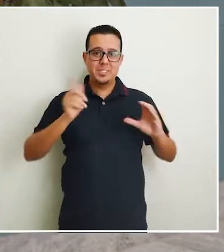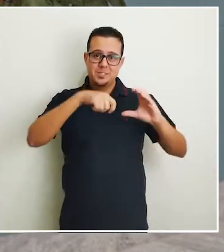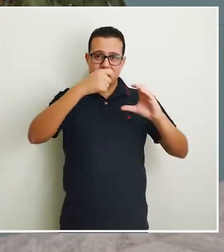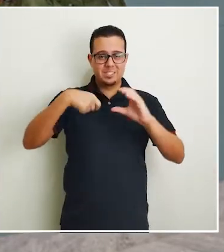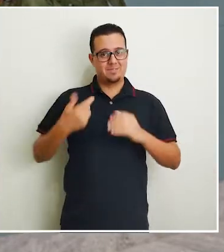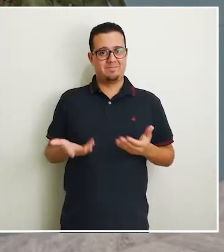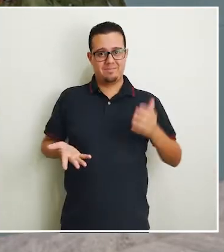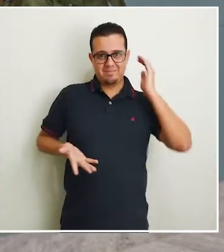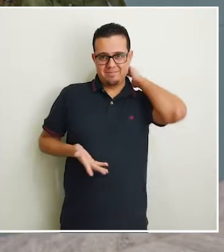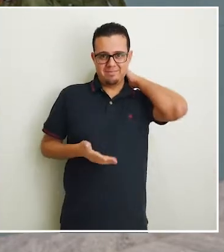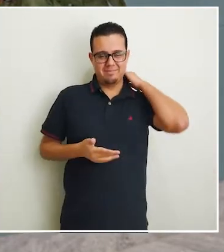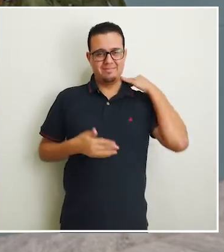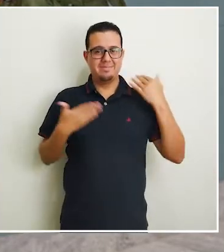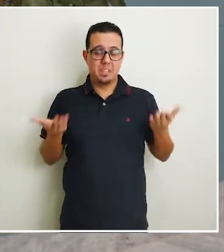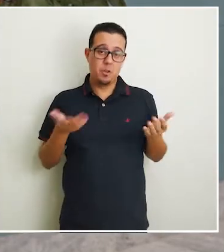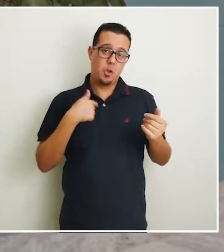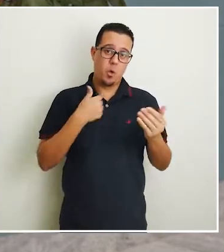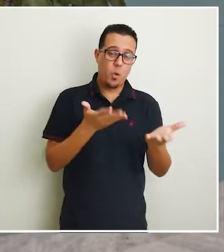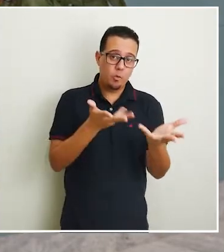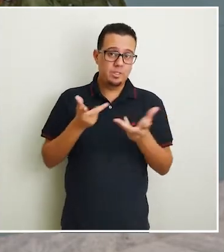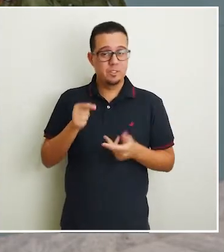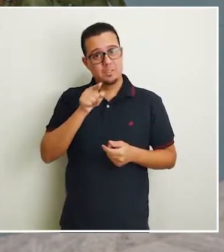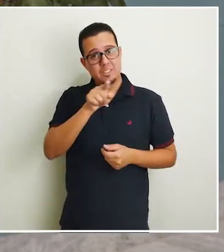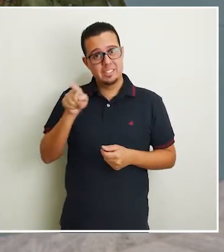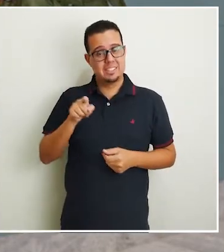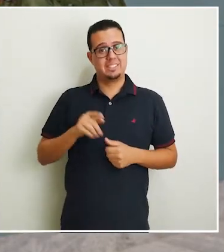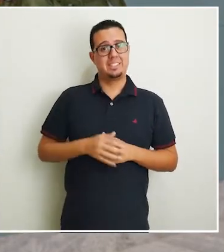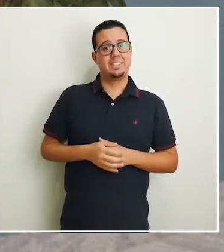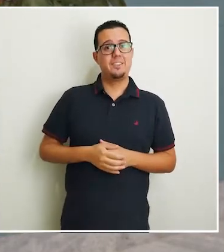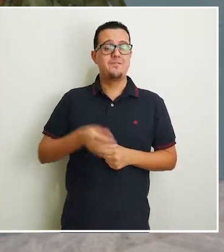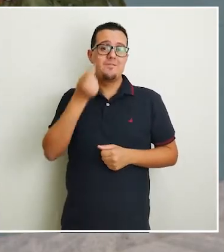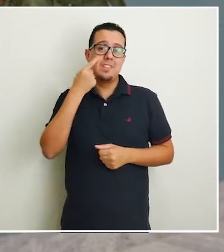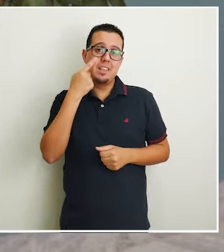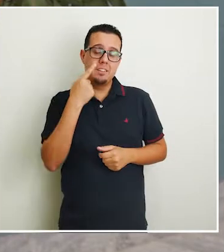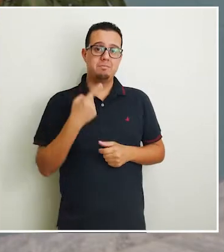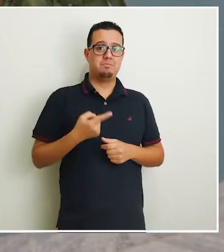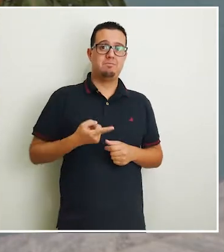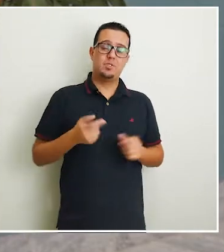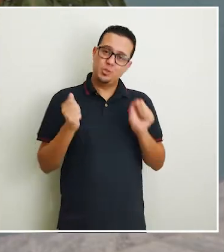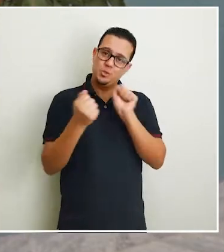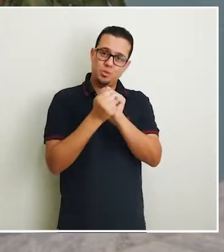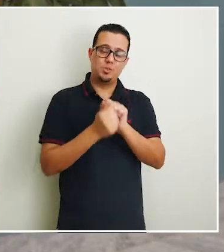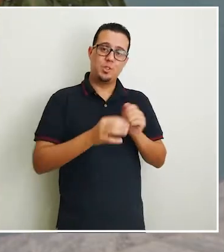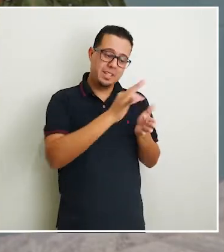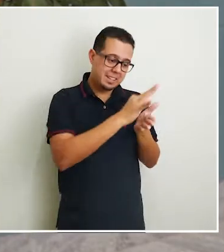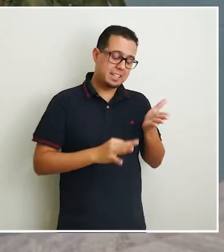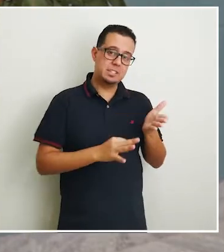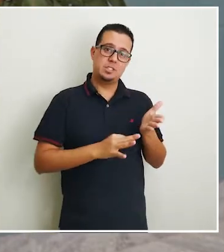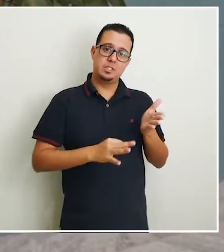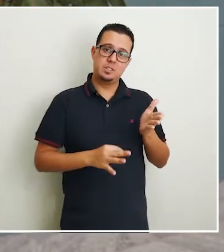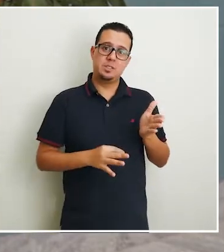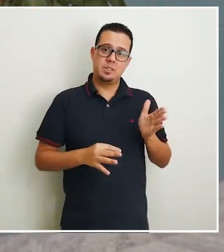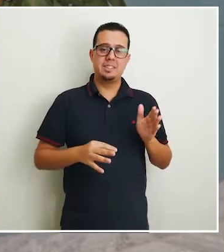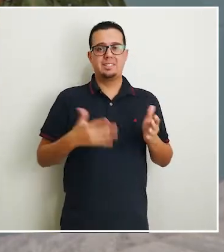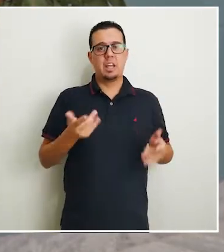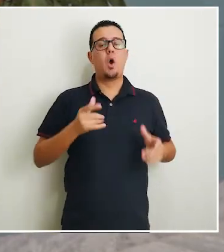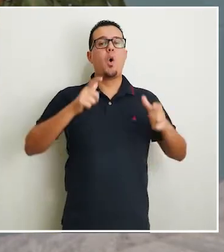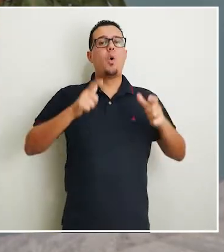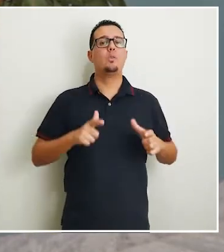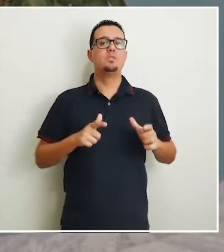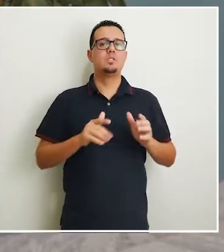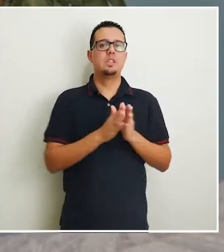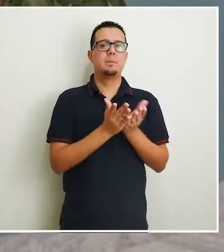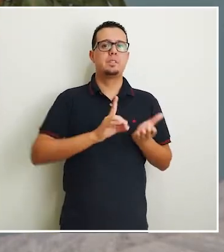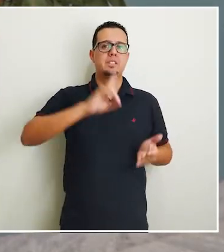de convidar você a apreciarmos juntos alguns versículos da Escritura que tratam desse tema. Está lá em João, no